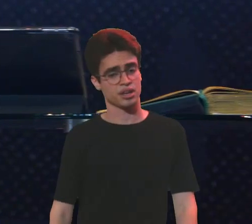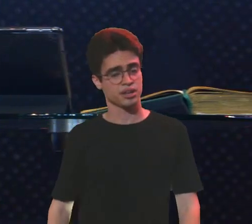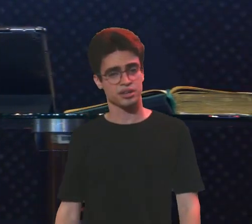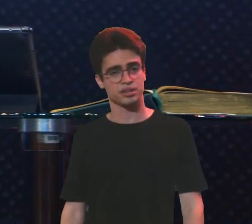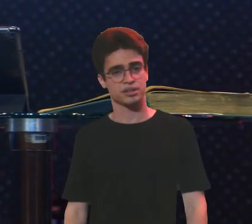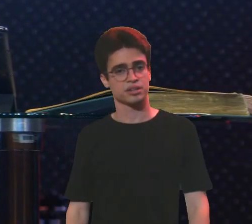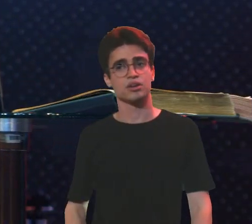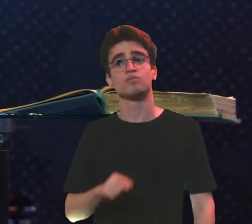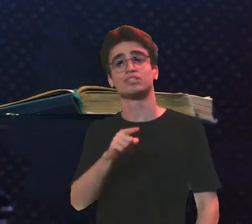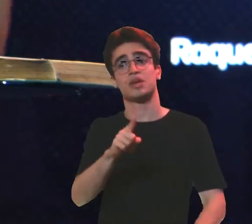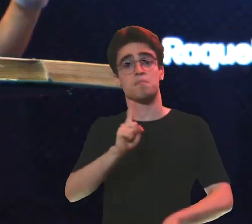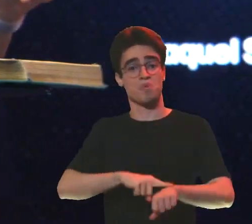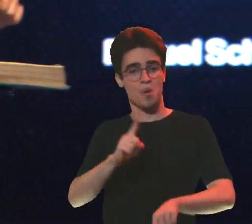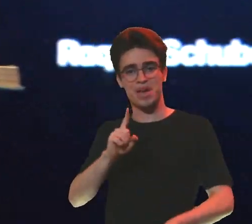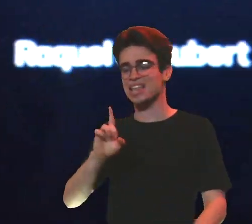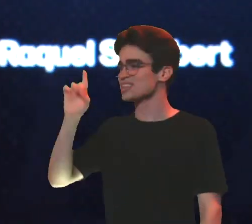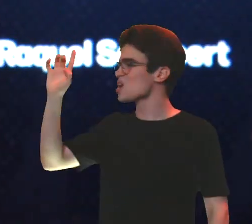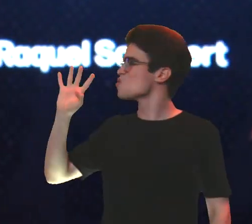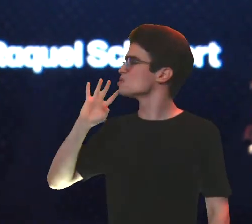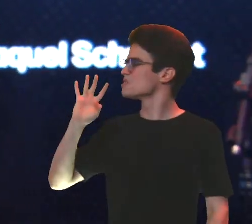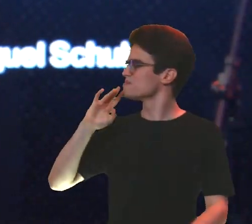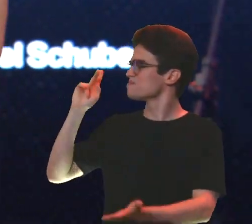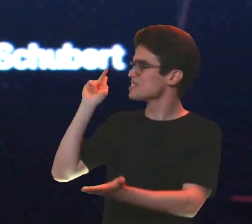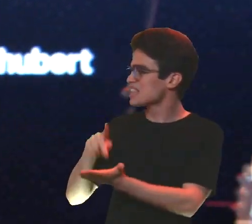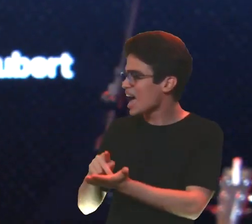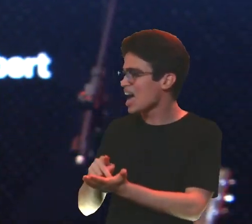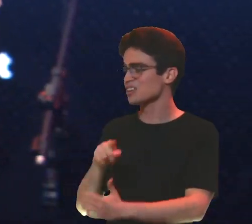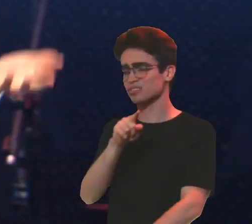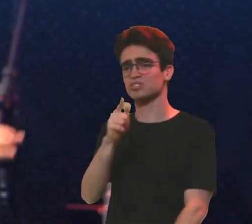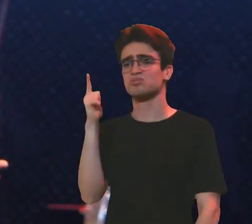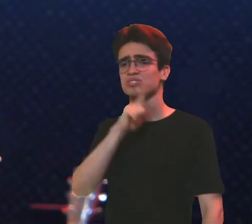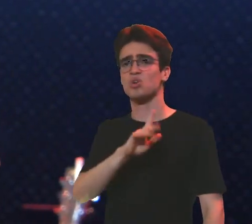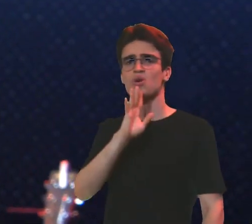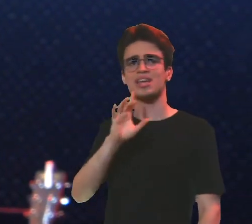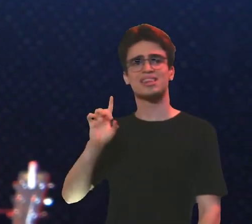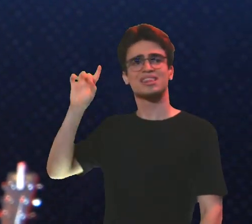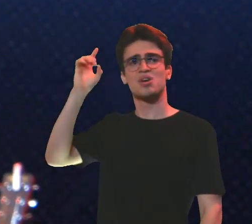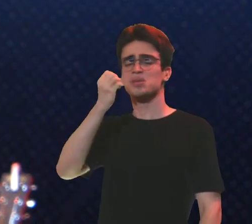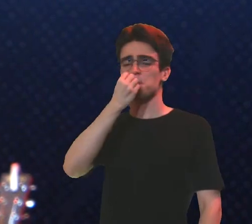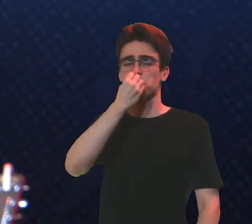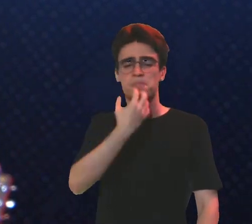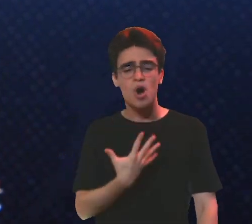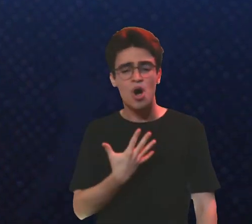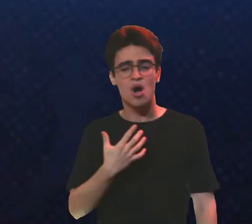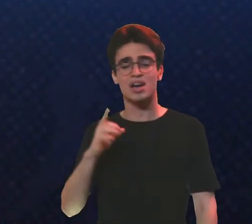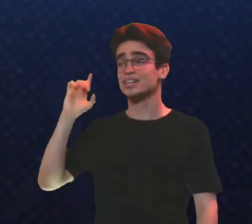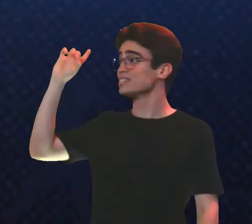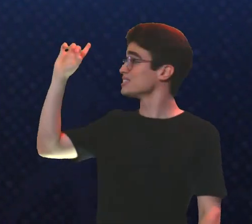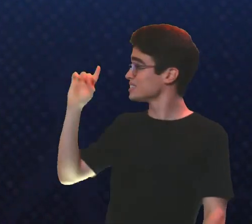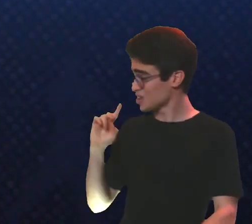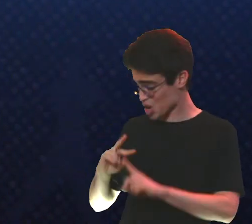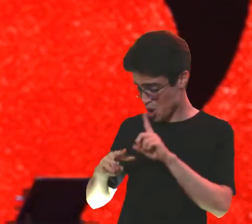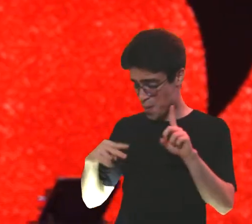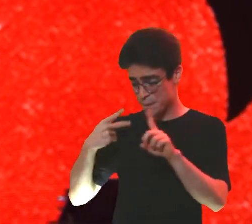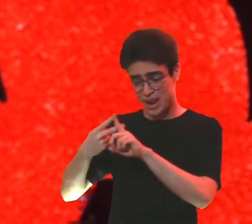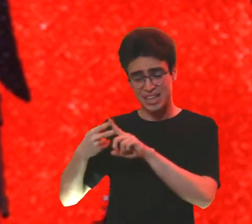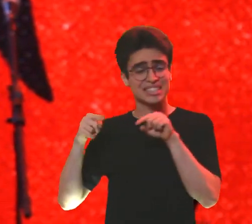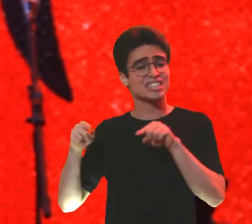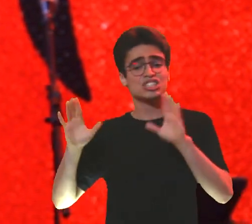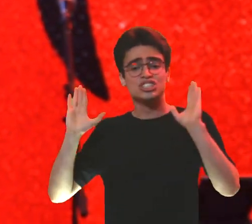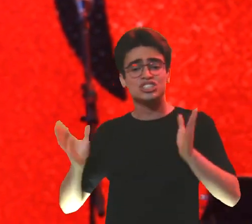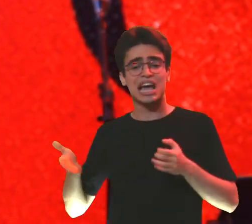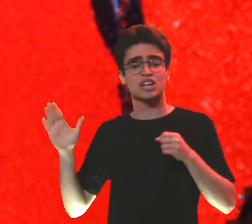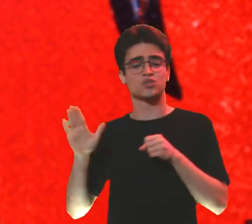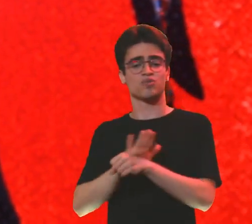Quando você conhece a Deus de verdade, você conhece um Deus que é tão bom, que ter Ele como sua recompensa é